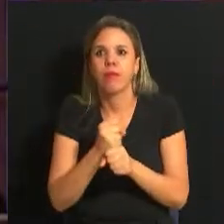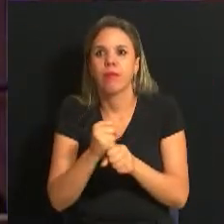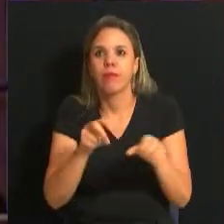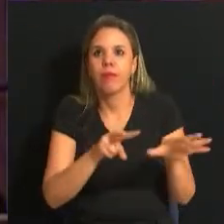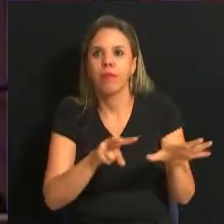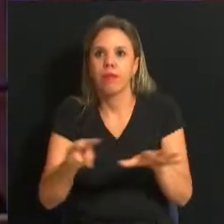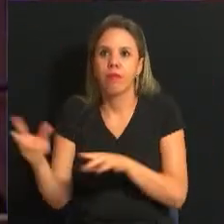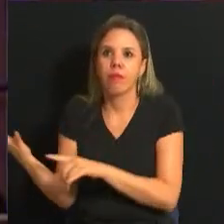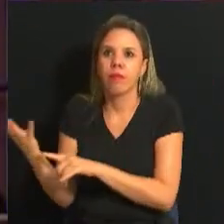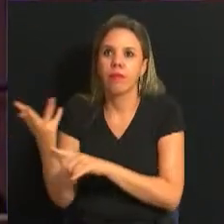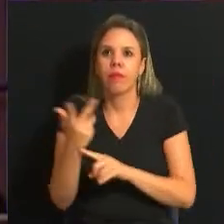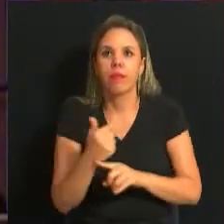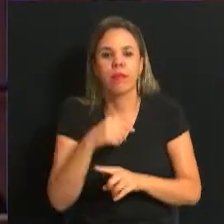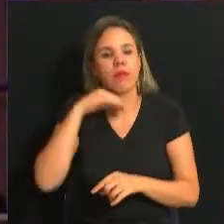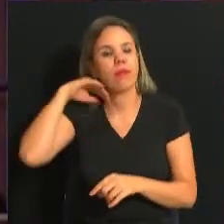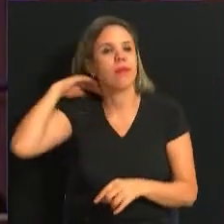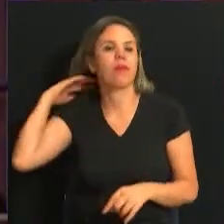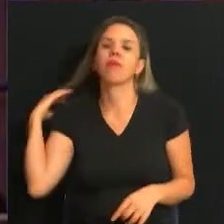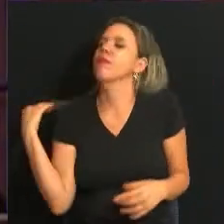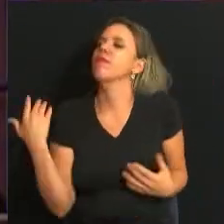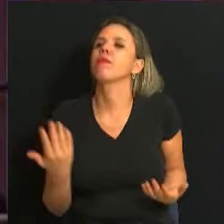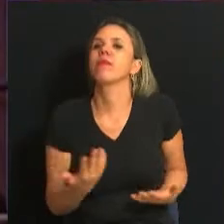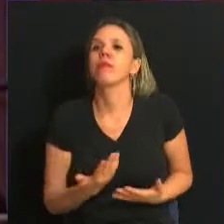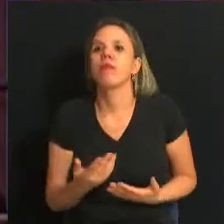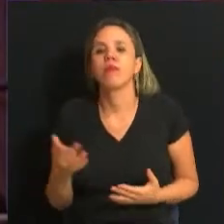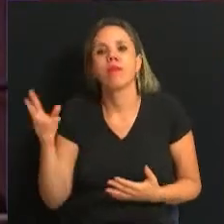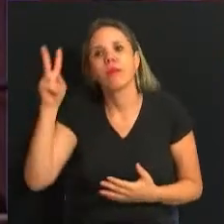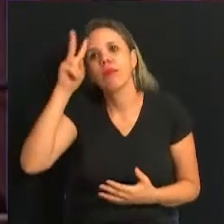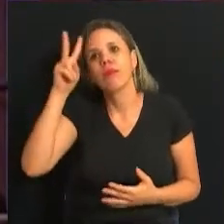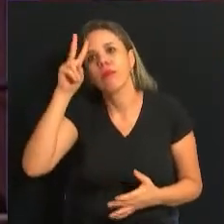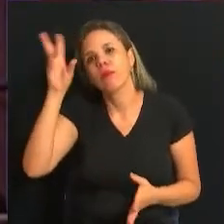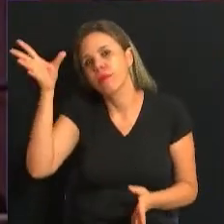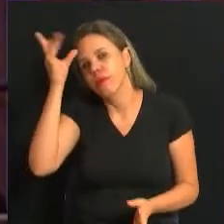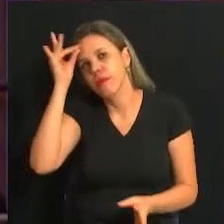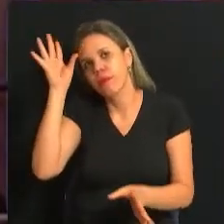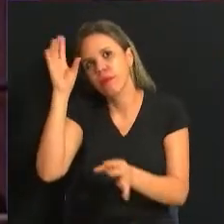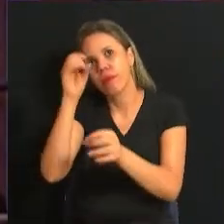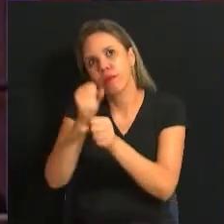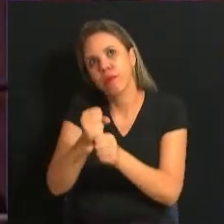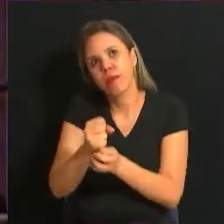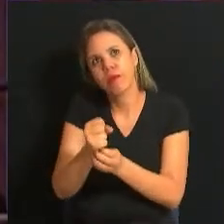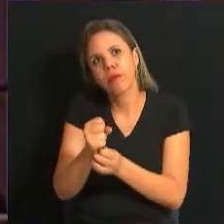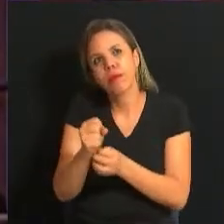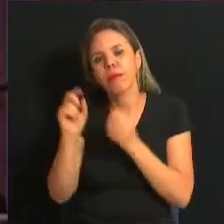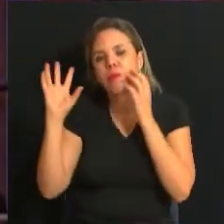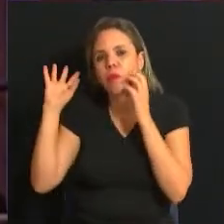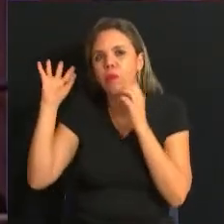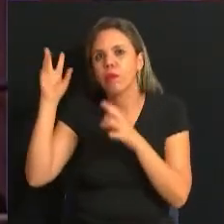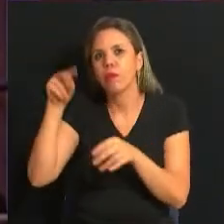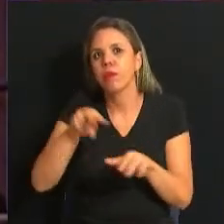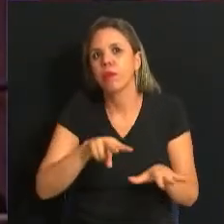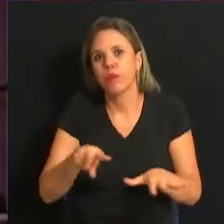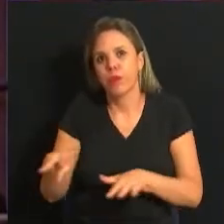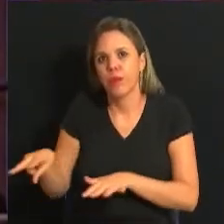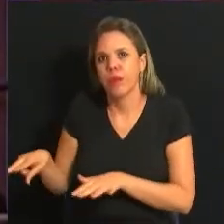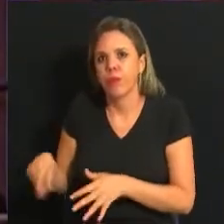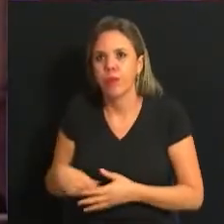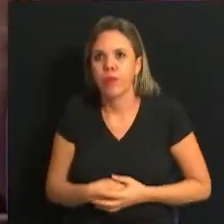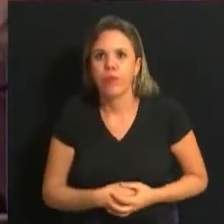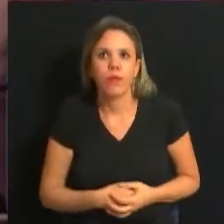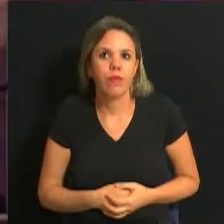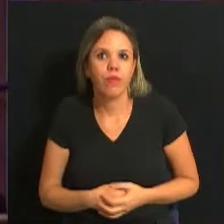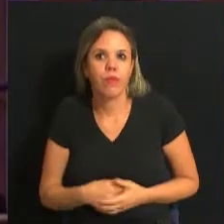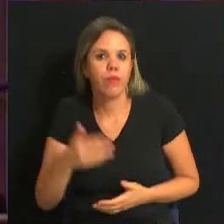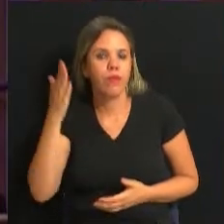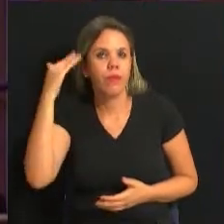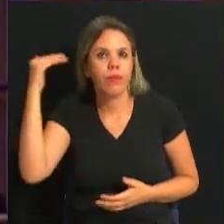Arte Moderna. É um resgate da história da semana, que é conhecida